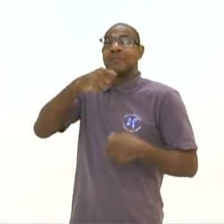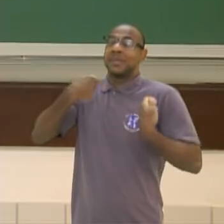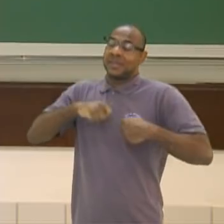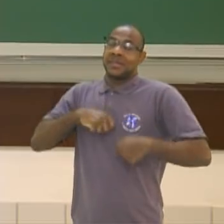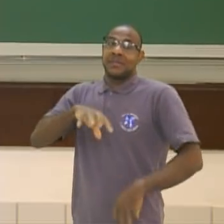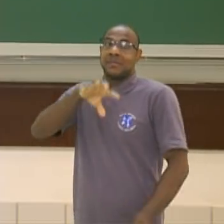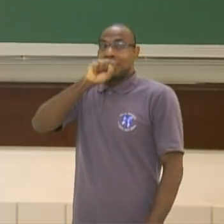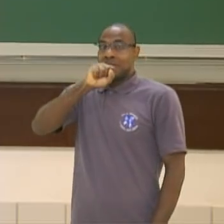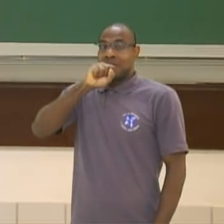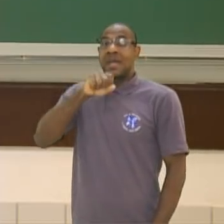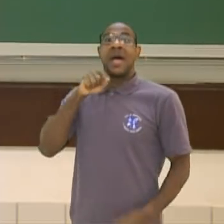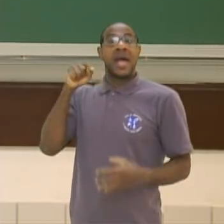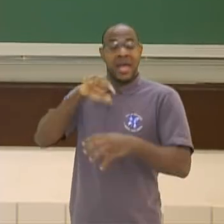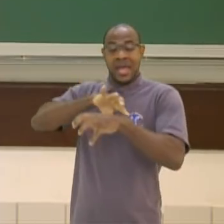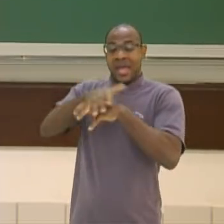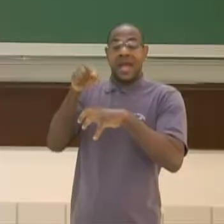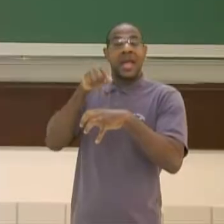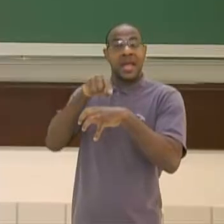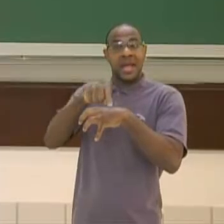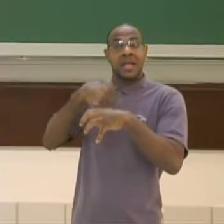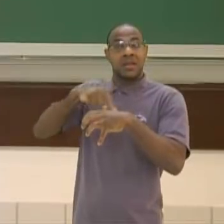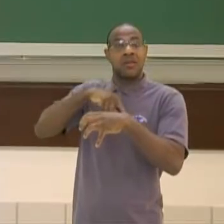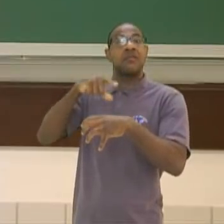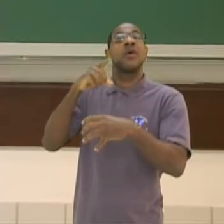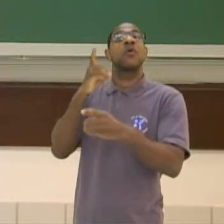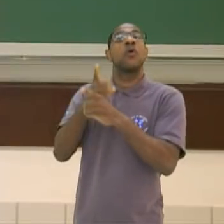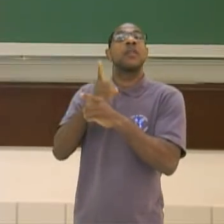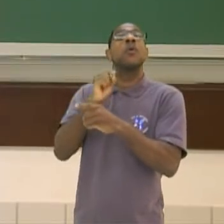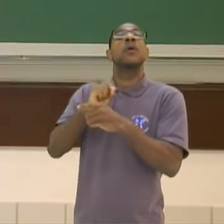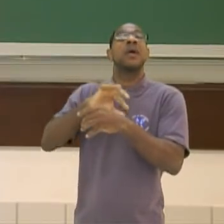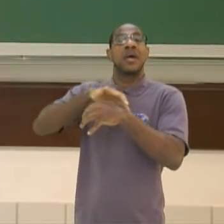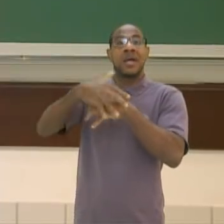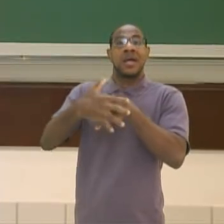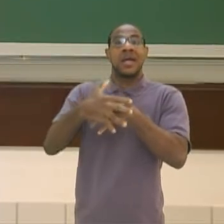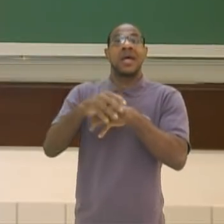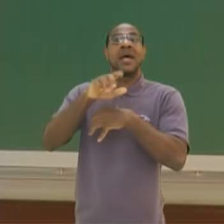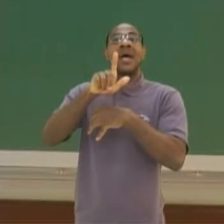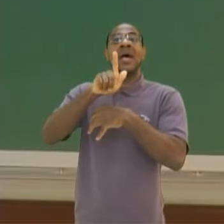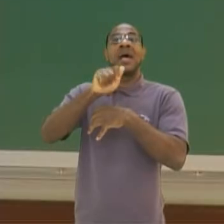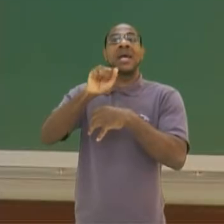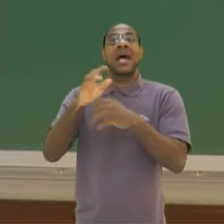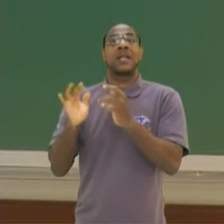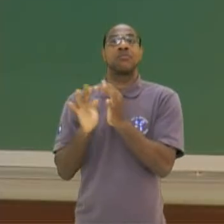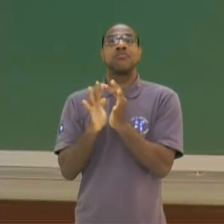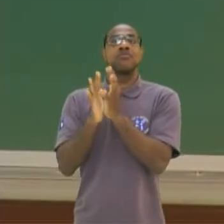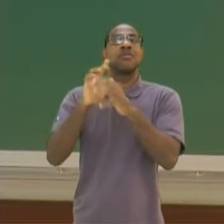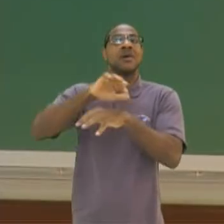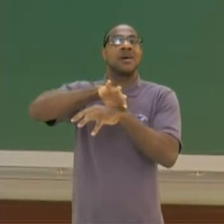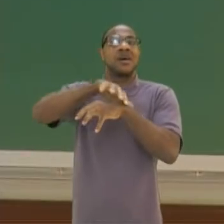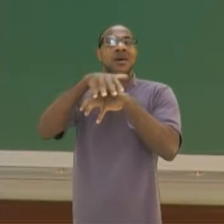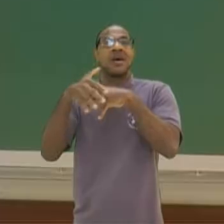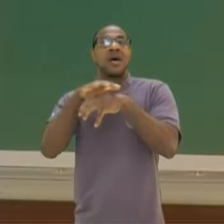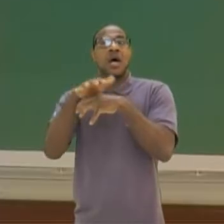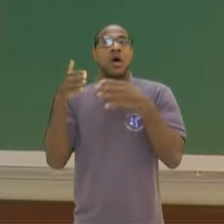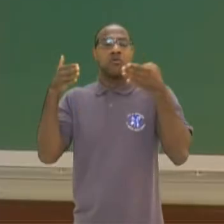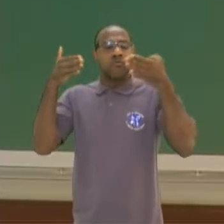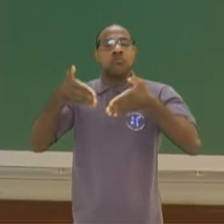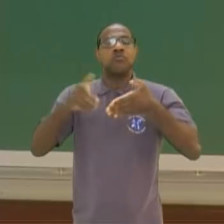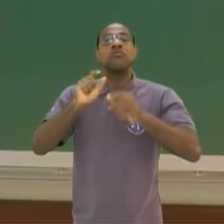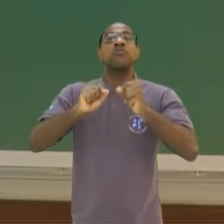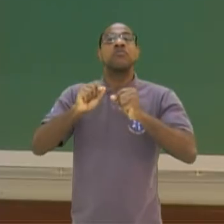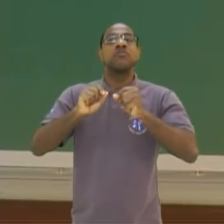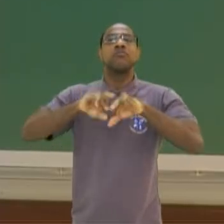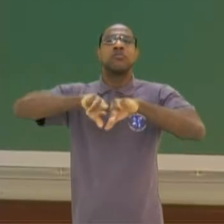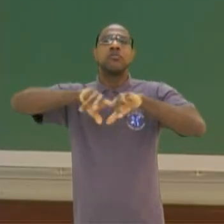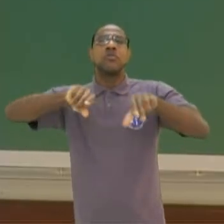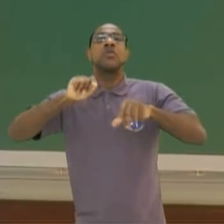Então, é nesta camada que eu vou encontrar muitos gases. Mas a maior concentração de gás que eu vou